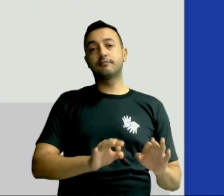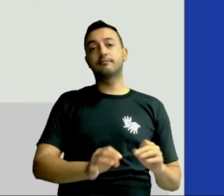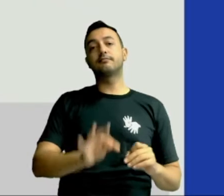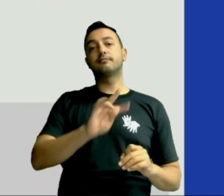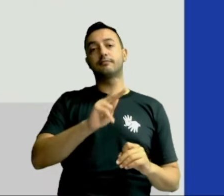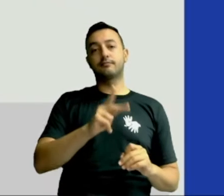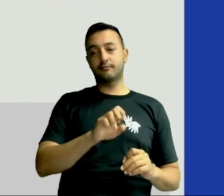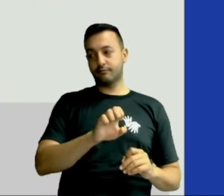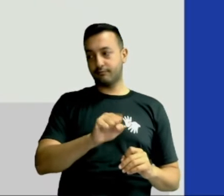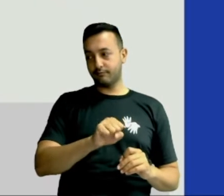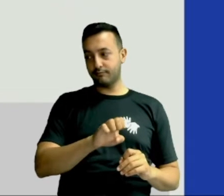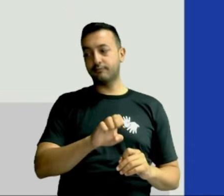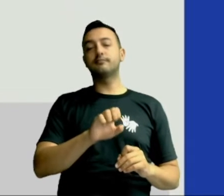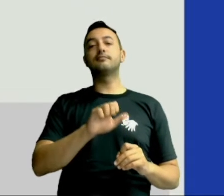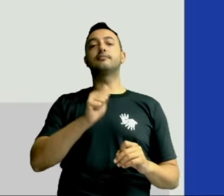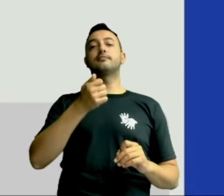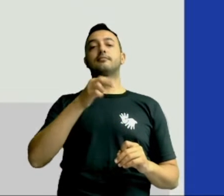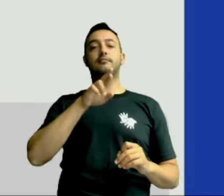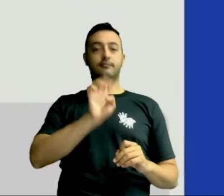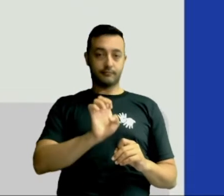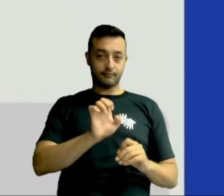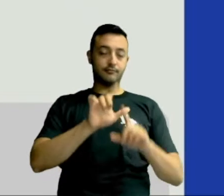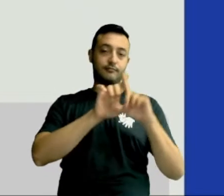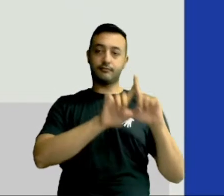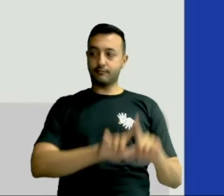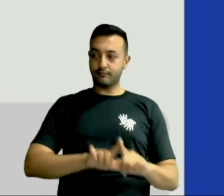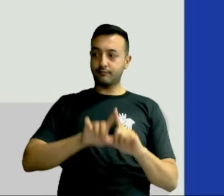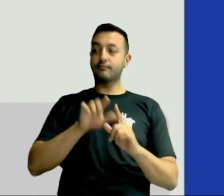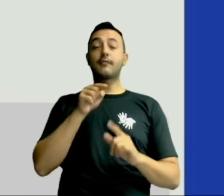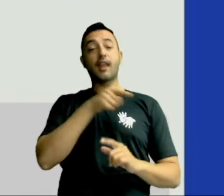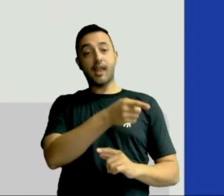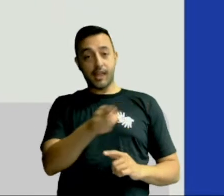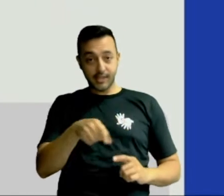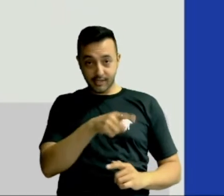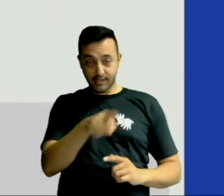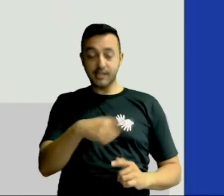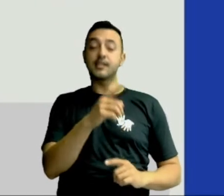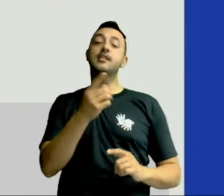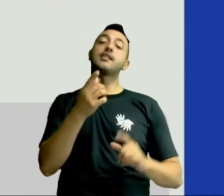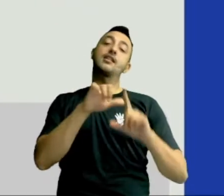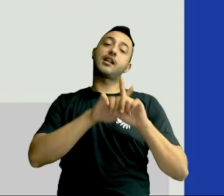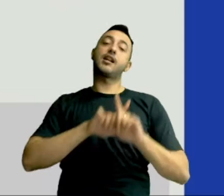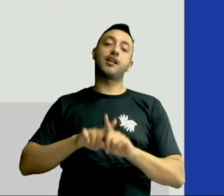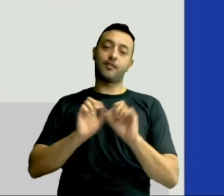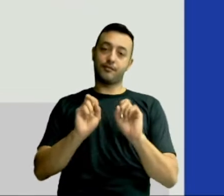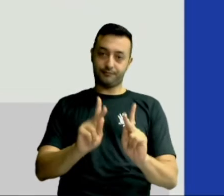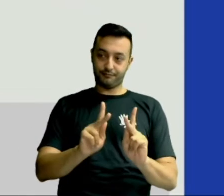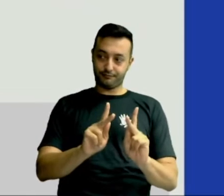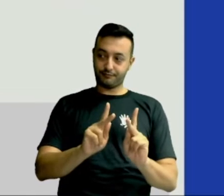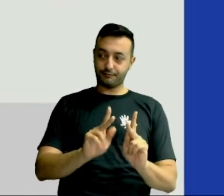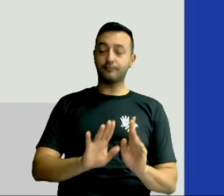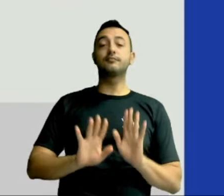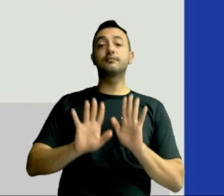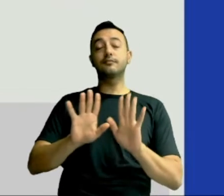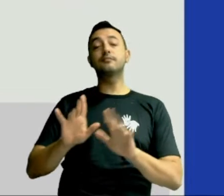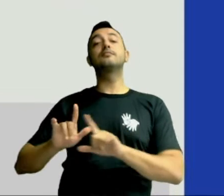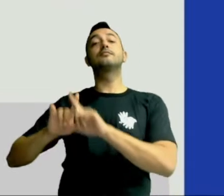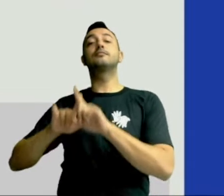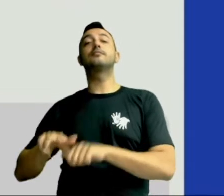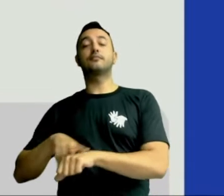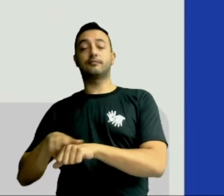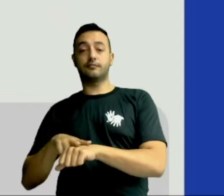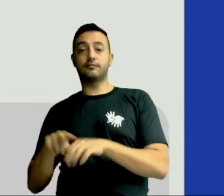é o diz a reembolso esse os triângulos Ok já os Grimm